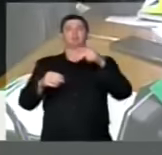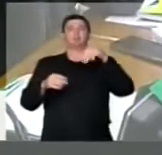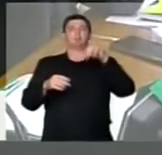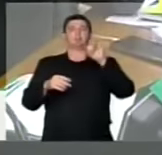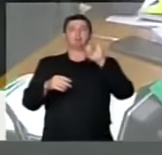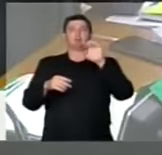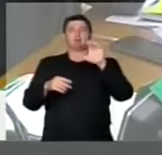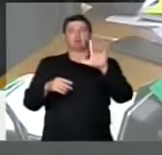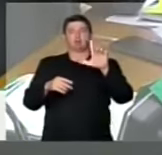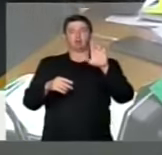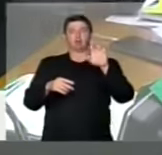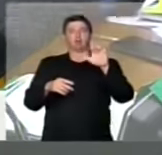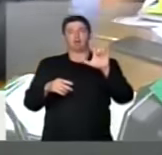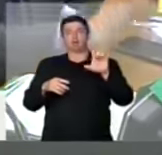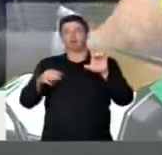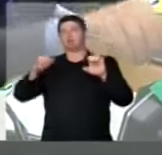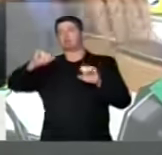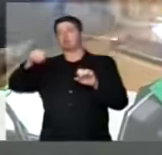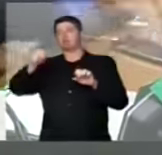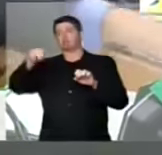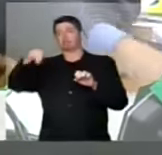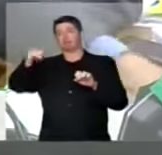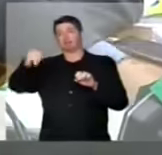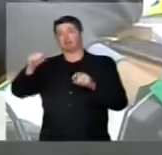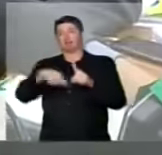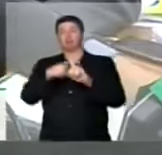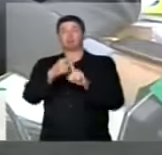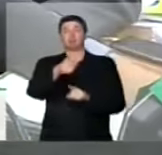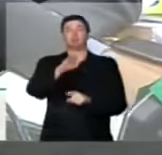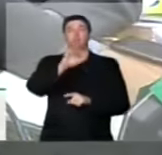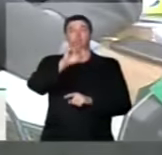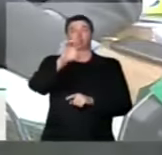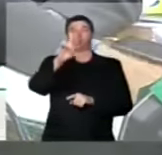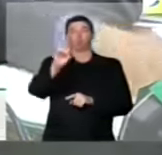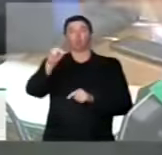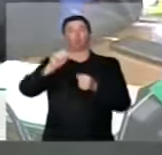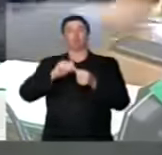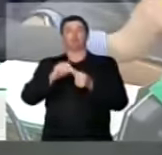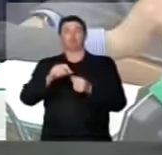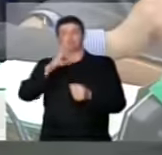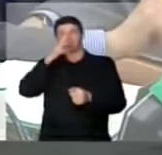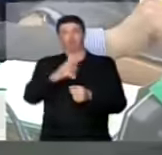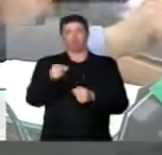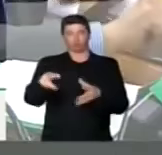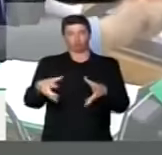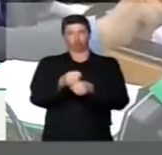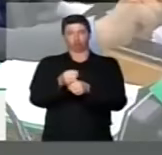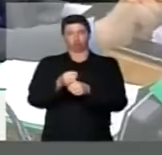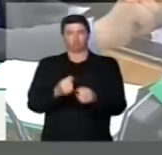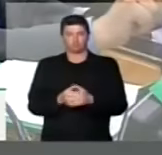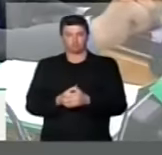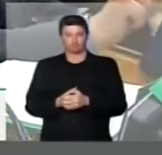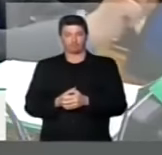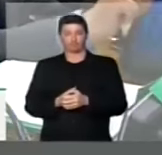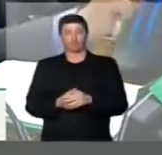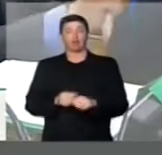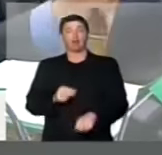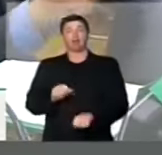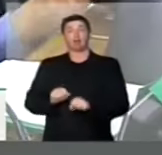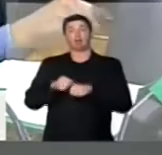que juntos com Hélio Bicudo são autores da denúncia. Indicados pela defesa